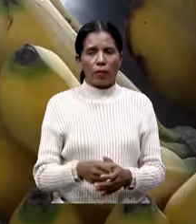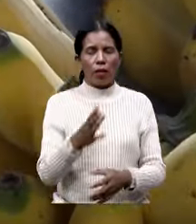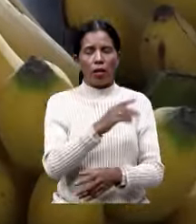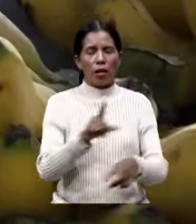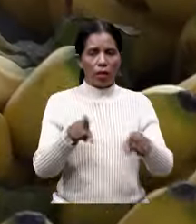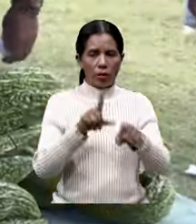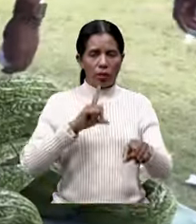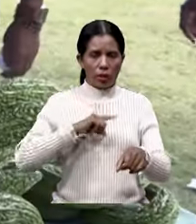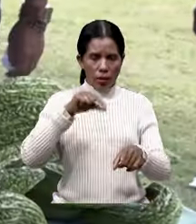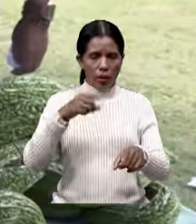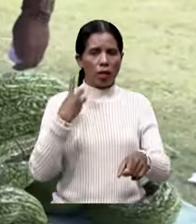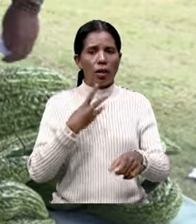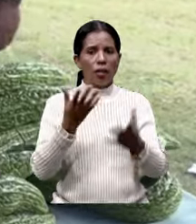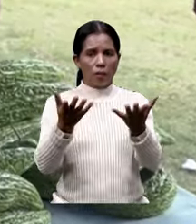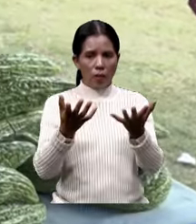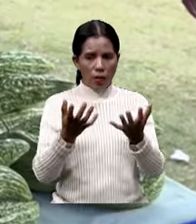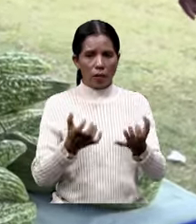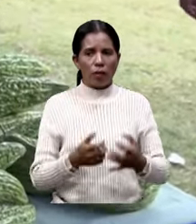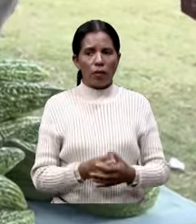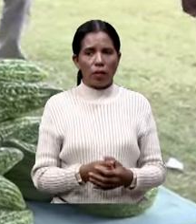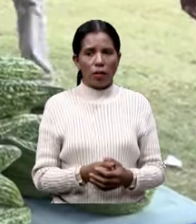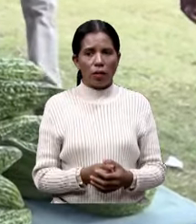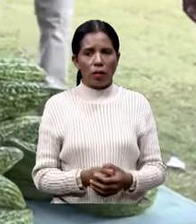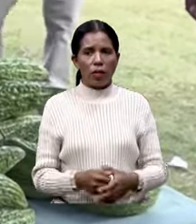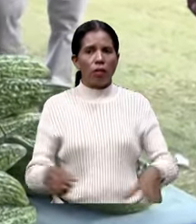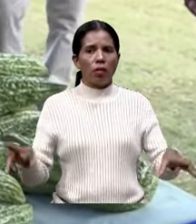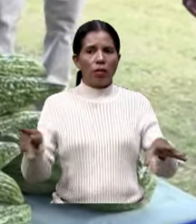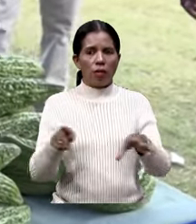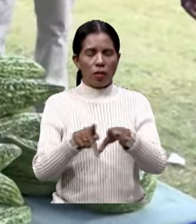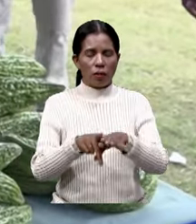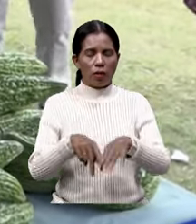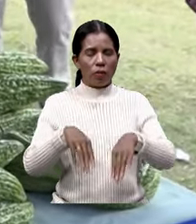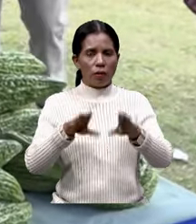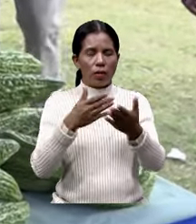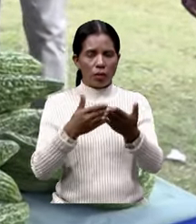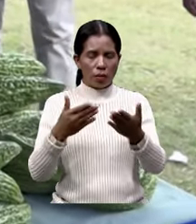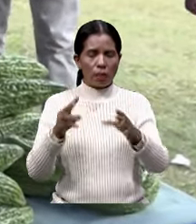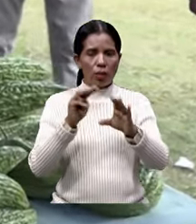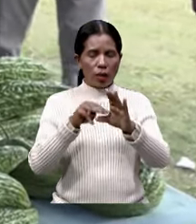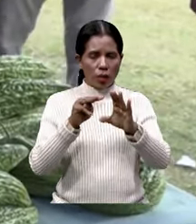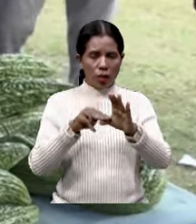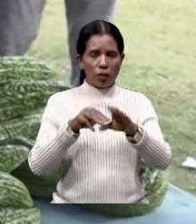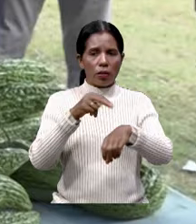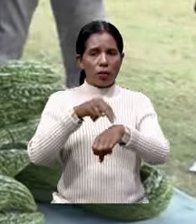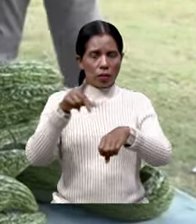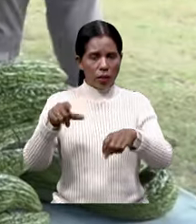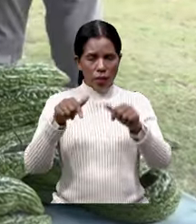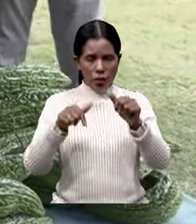oan ami hakara ho presença bazar barato de ne bele hatudu ba sociedade